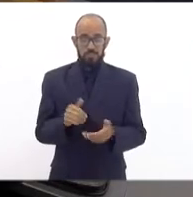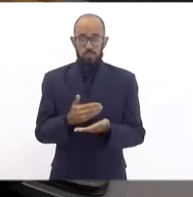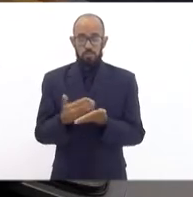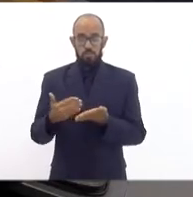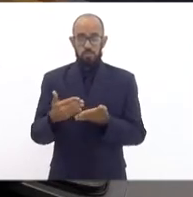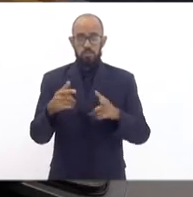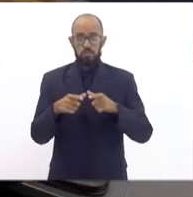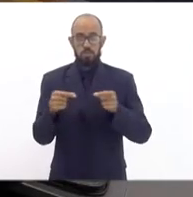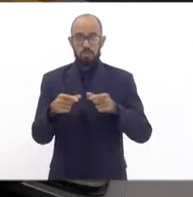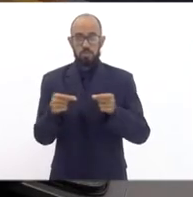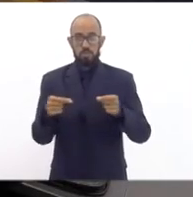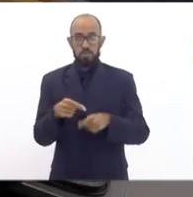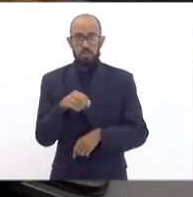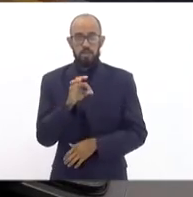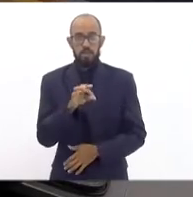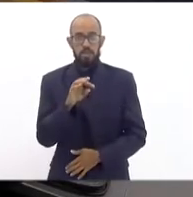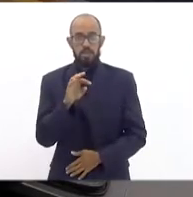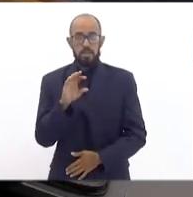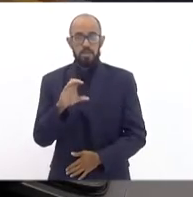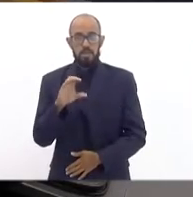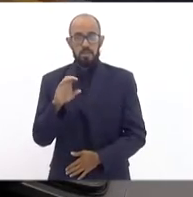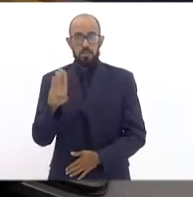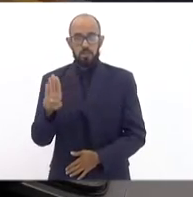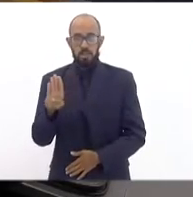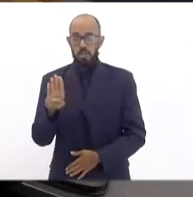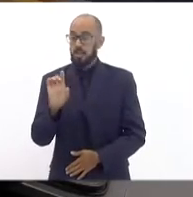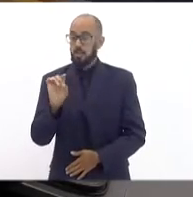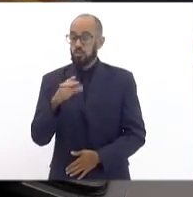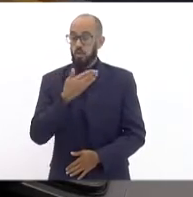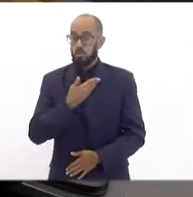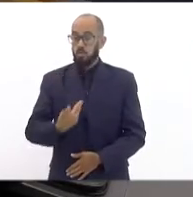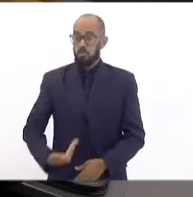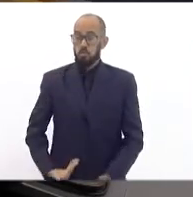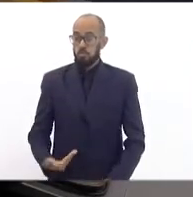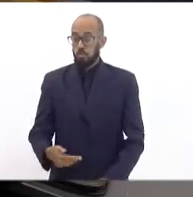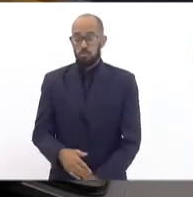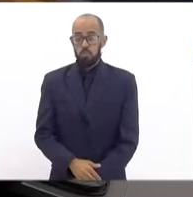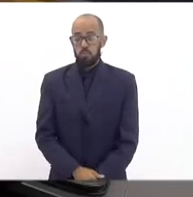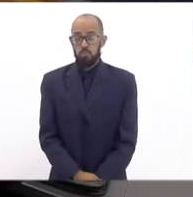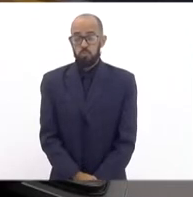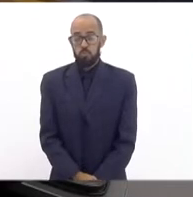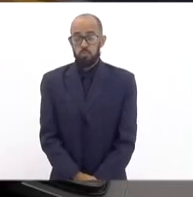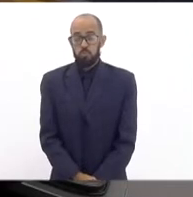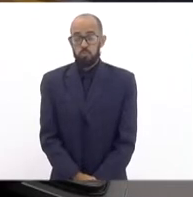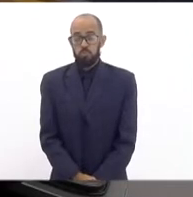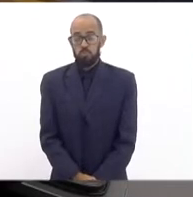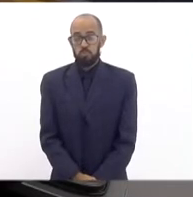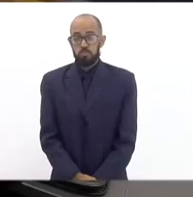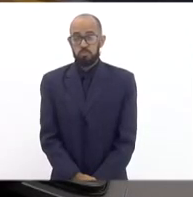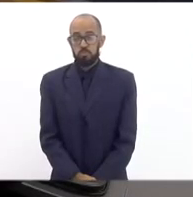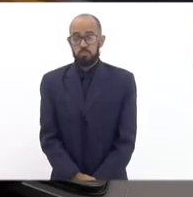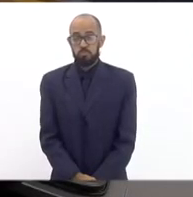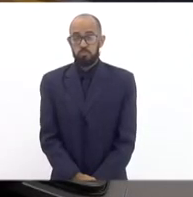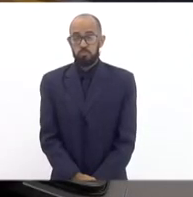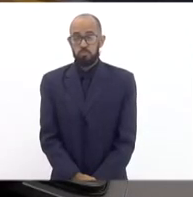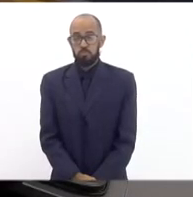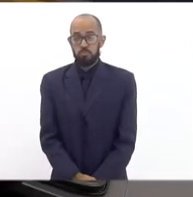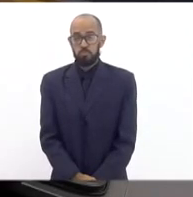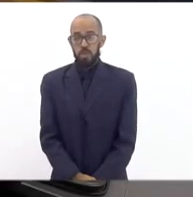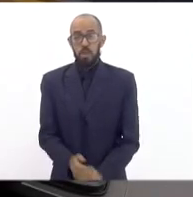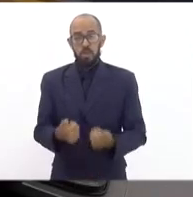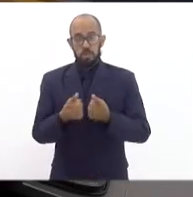TCB, Transporte Coletivo de Brasília, só público. É claro que transporte dá